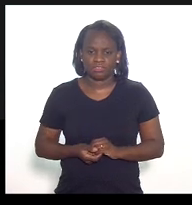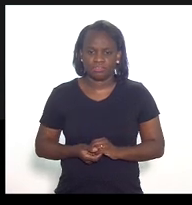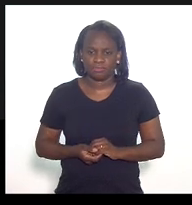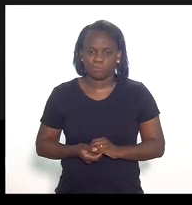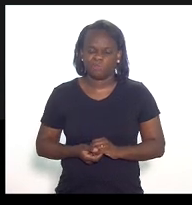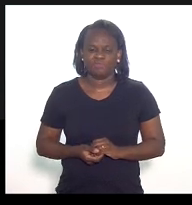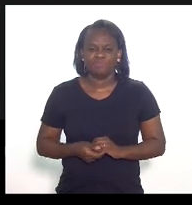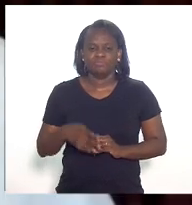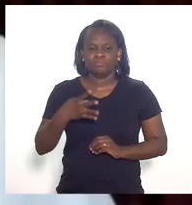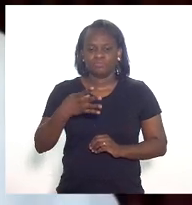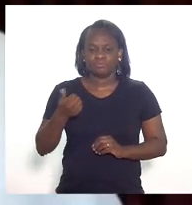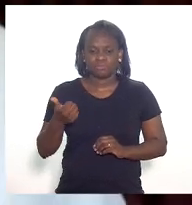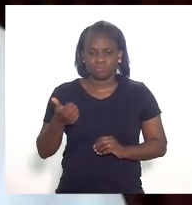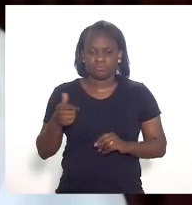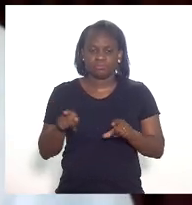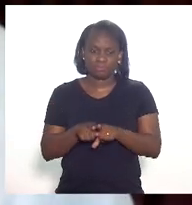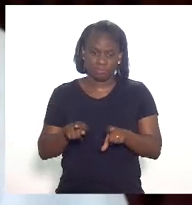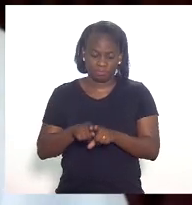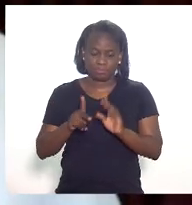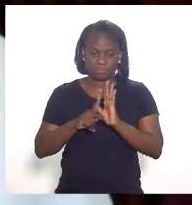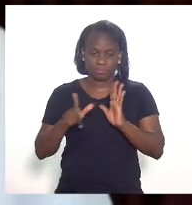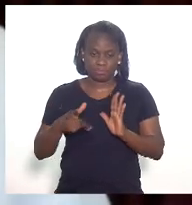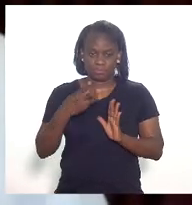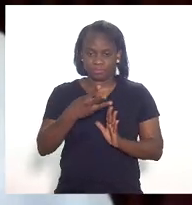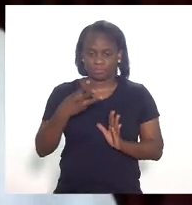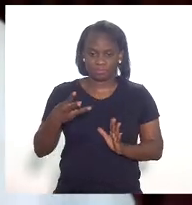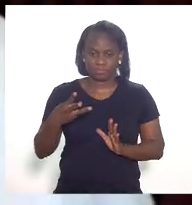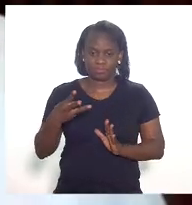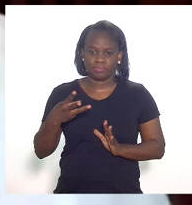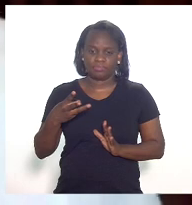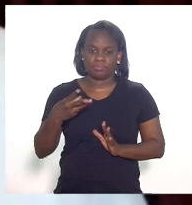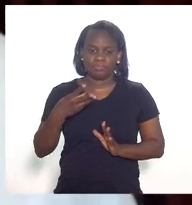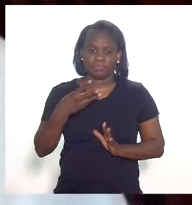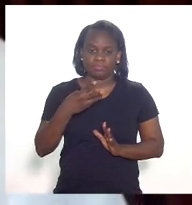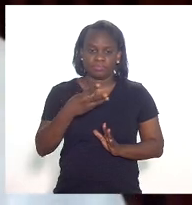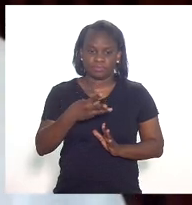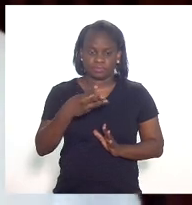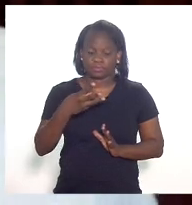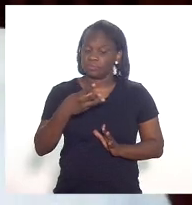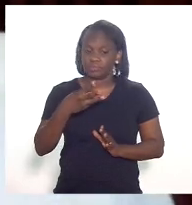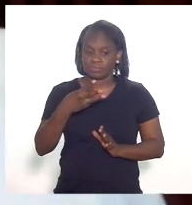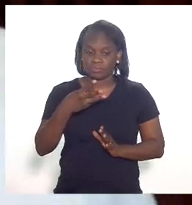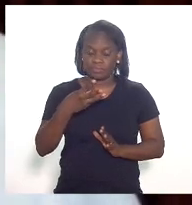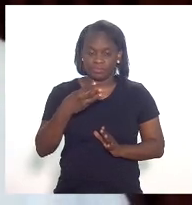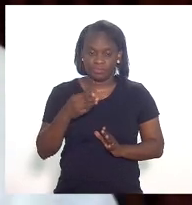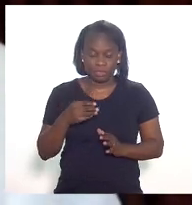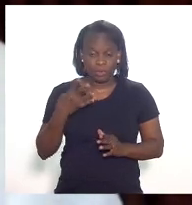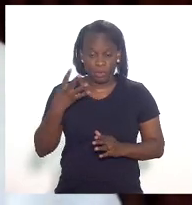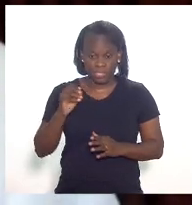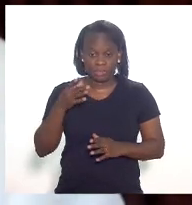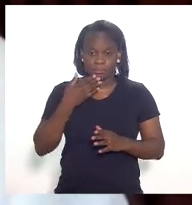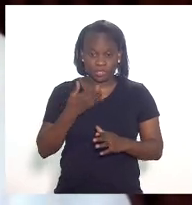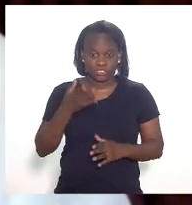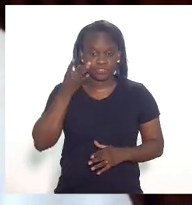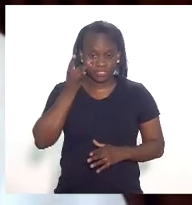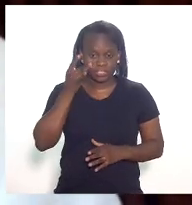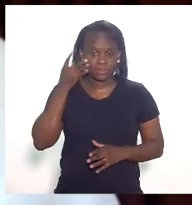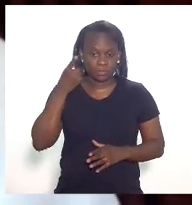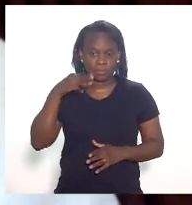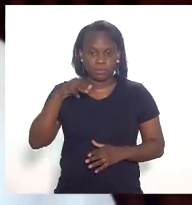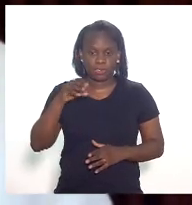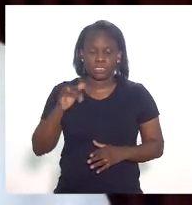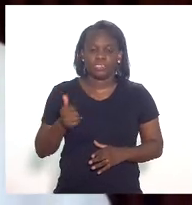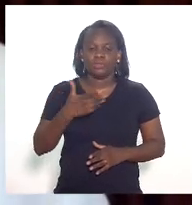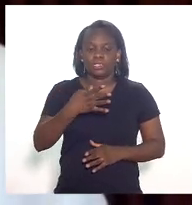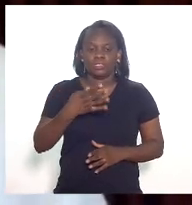pensar. Então, para o 41 também, projeto de lei 3332. 40, então, pedido de vista, deputada Mônica.